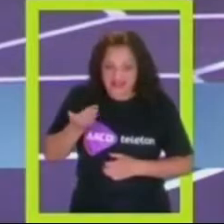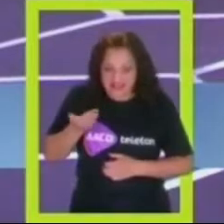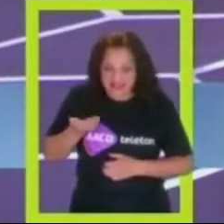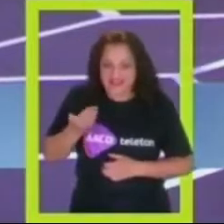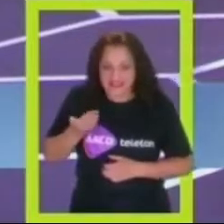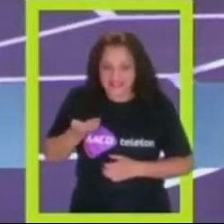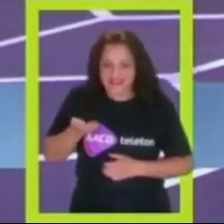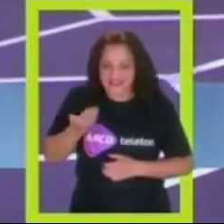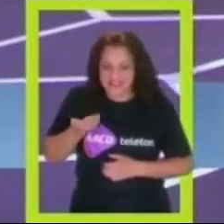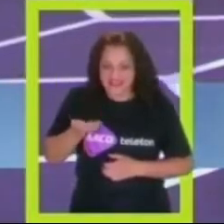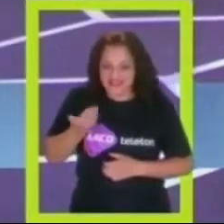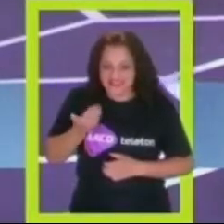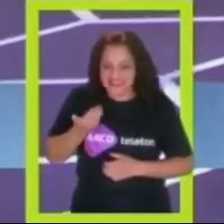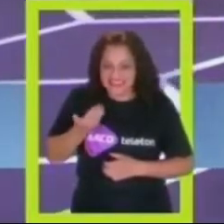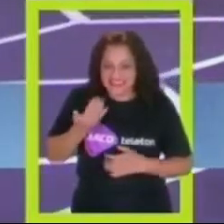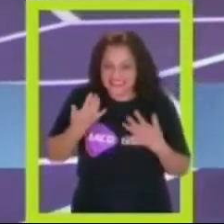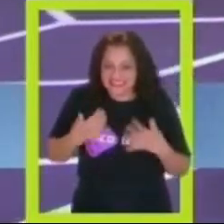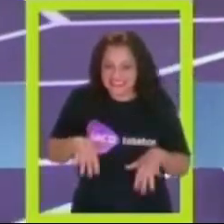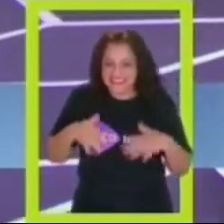subir. Ai, meu